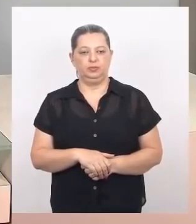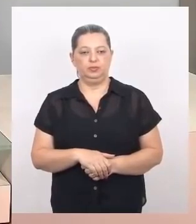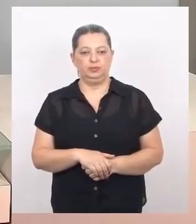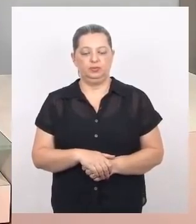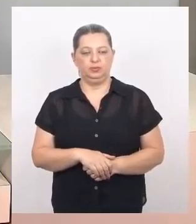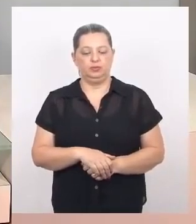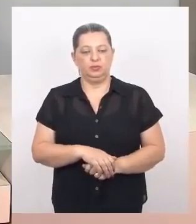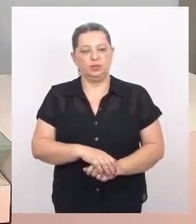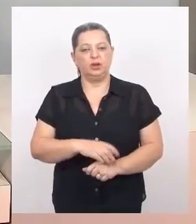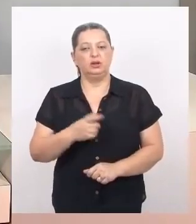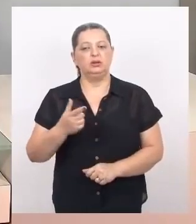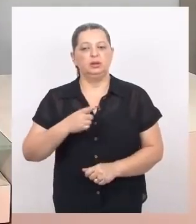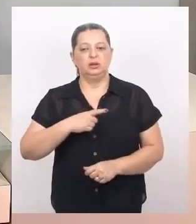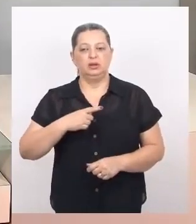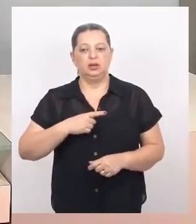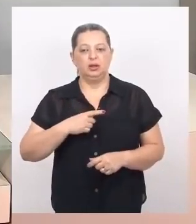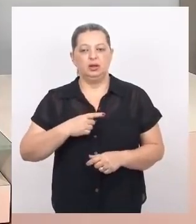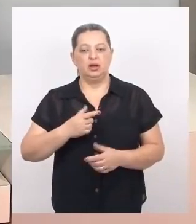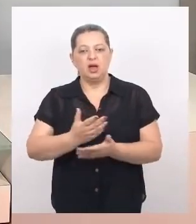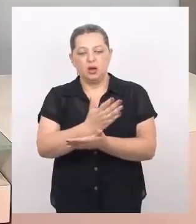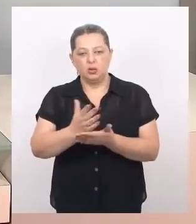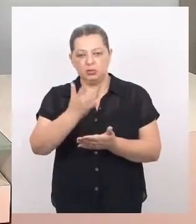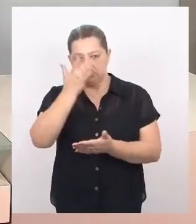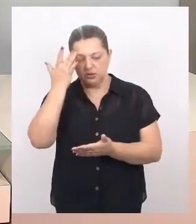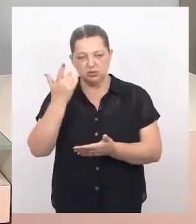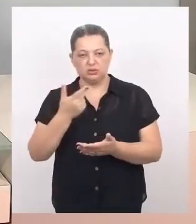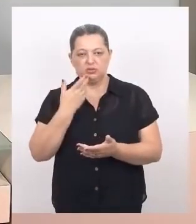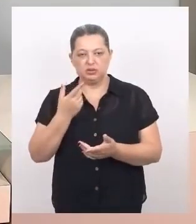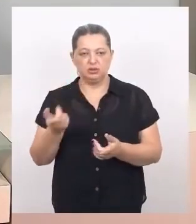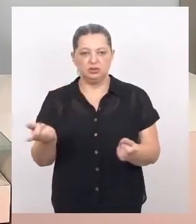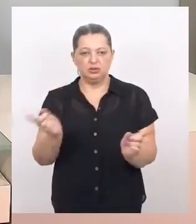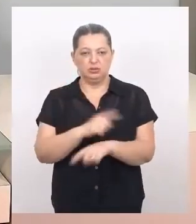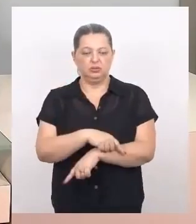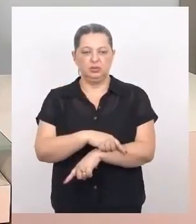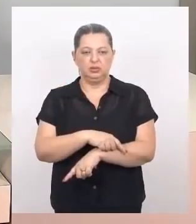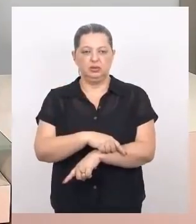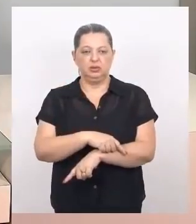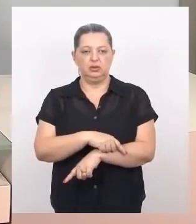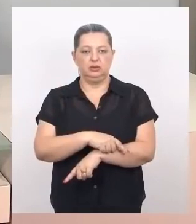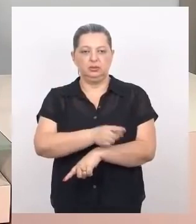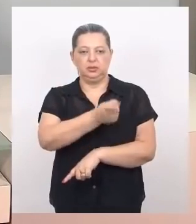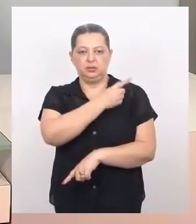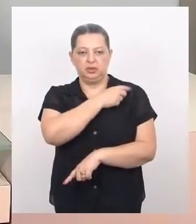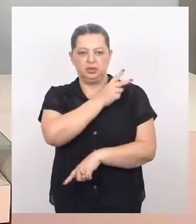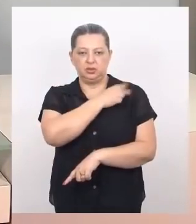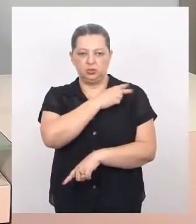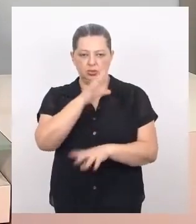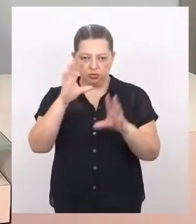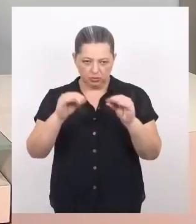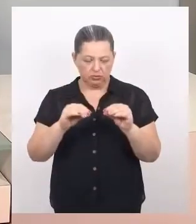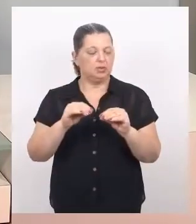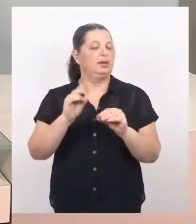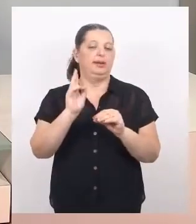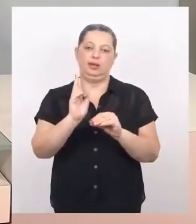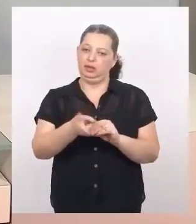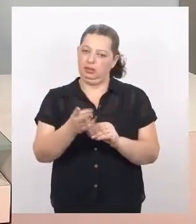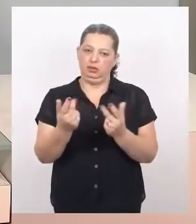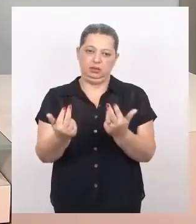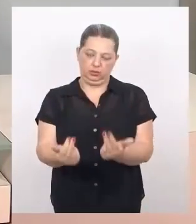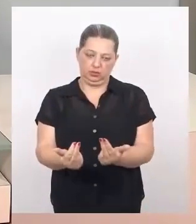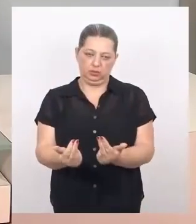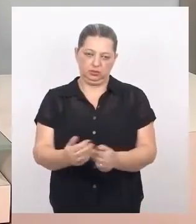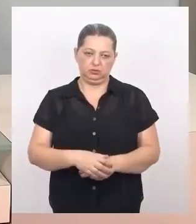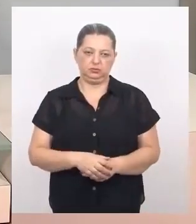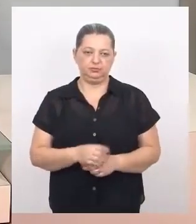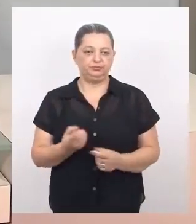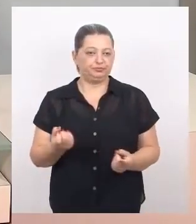Gente, se por acaso algumas pessoas estão falando que eu inverti a segunda e a primeira série do noturno, se aplica da mesma forma, tá? Se por acaso eu inverti a segunda série